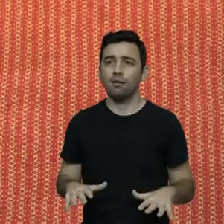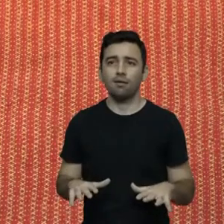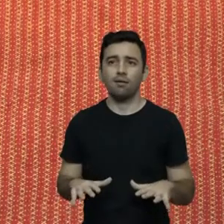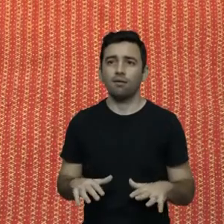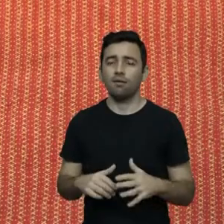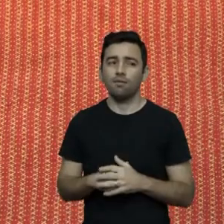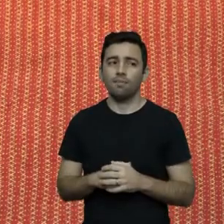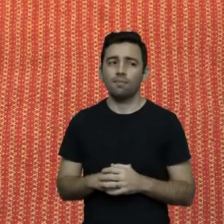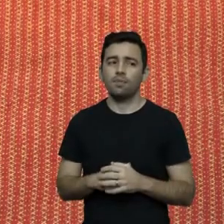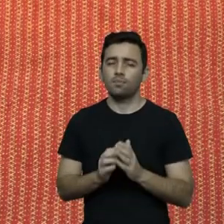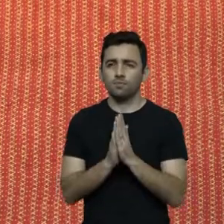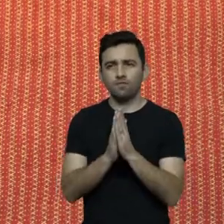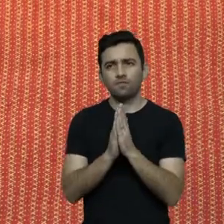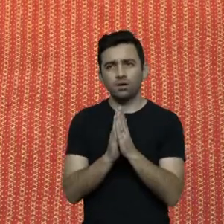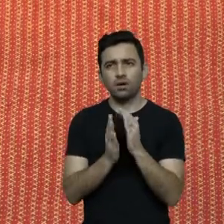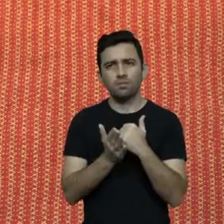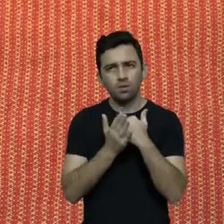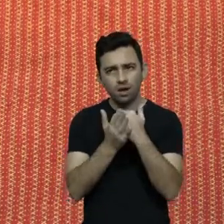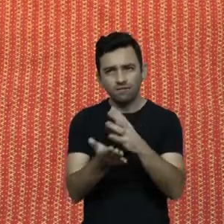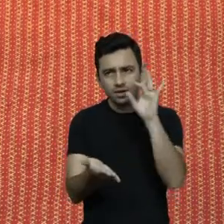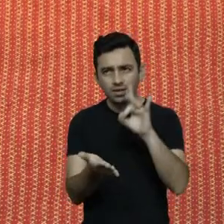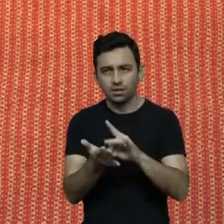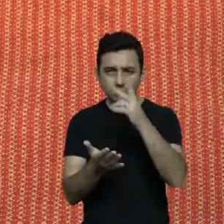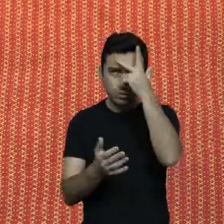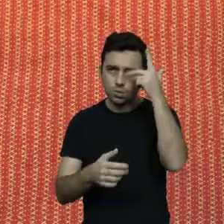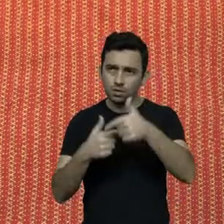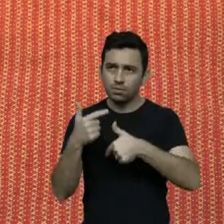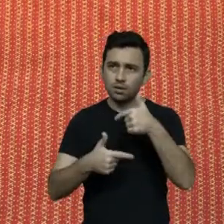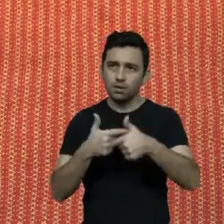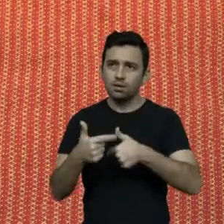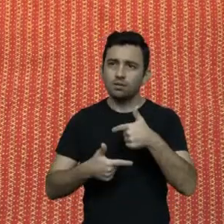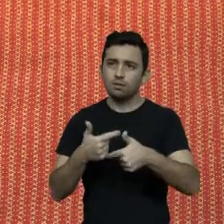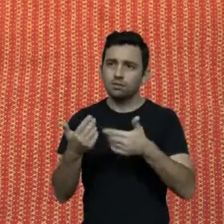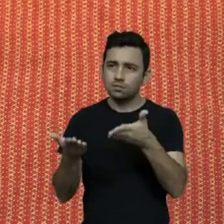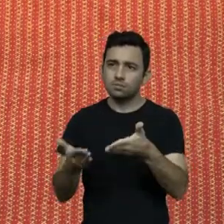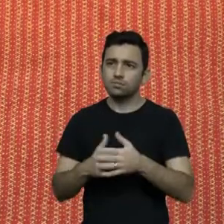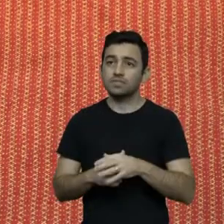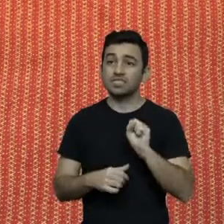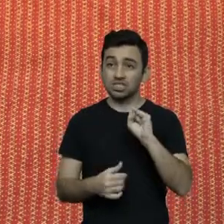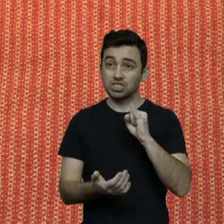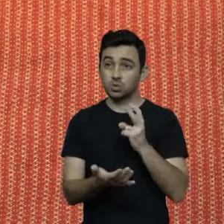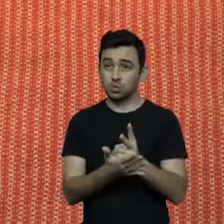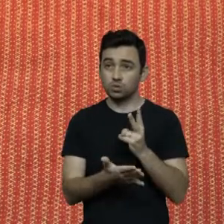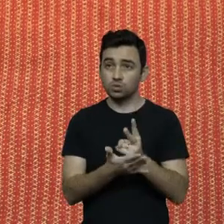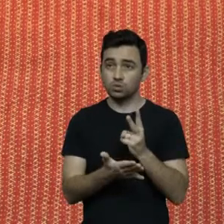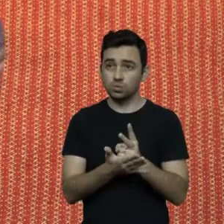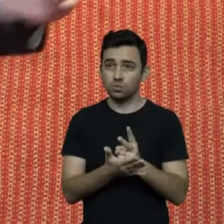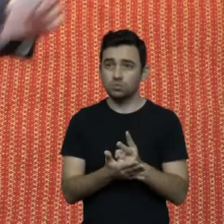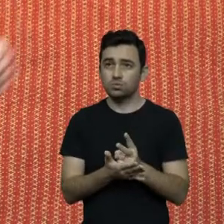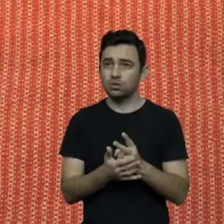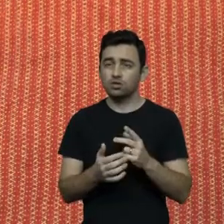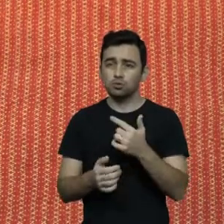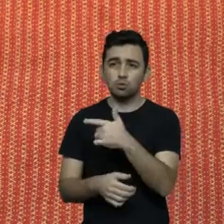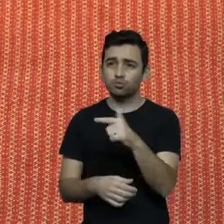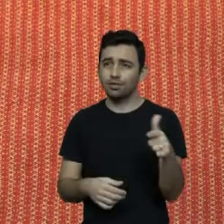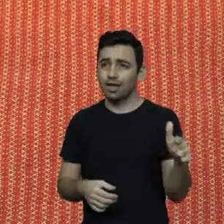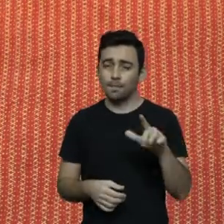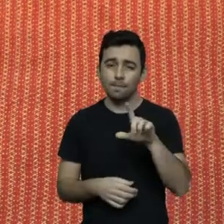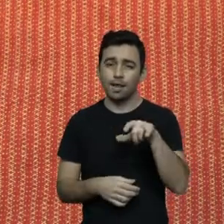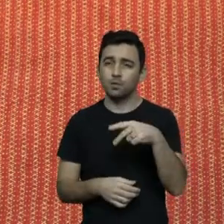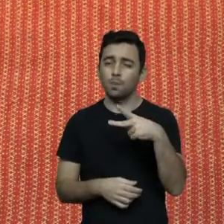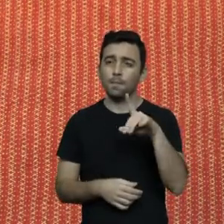vamos beneficiar quem realmente produz porque se continuar assim Nesse Ritmo não vai mais ter plano Amil